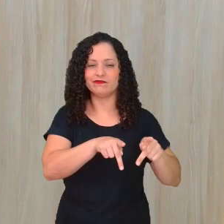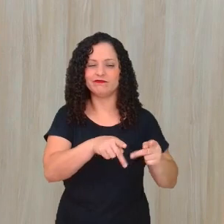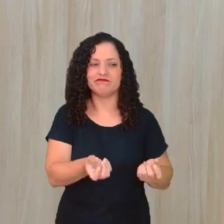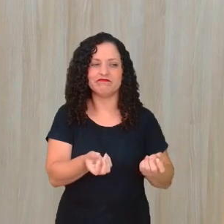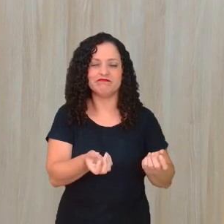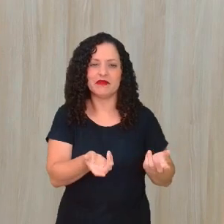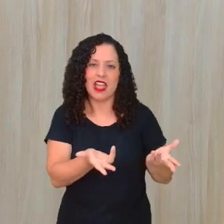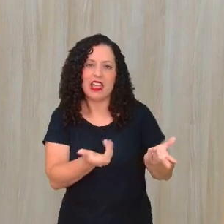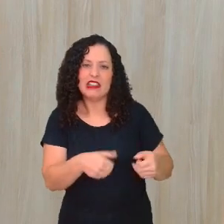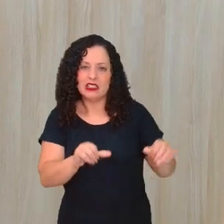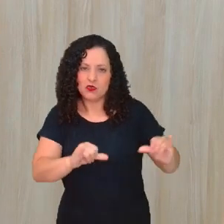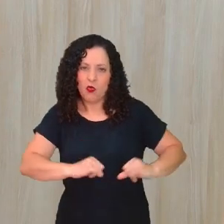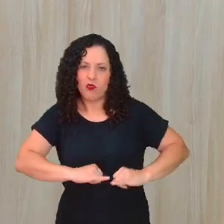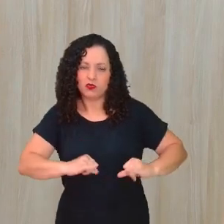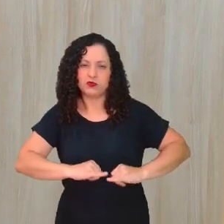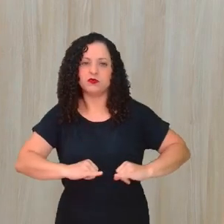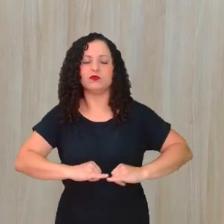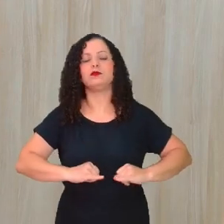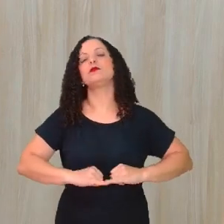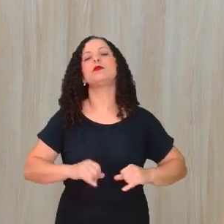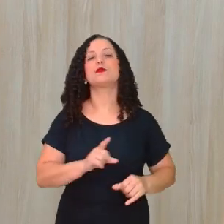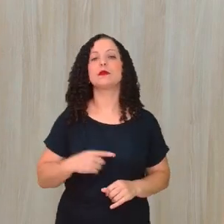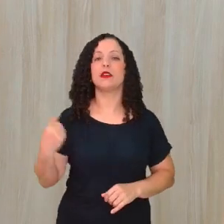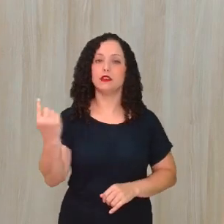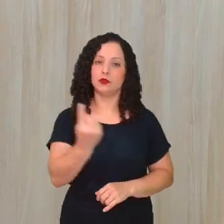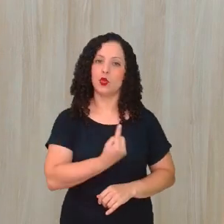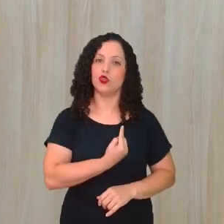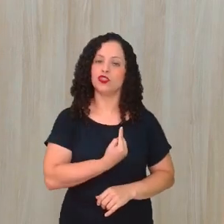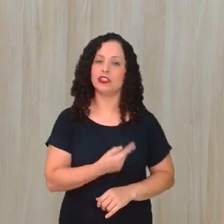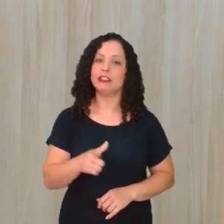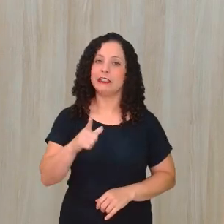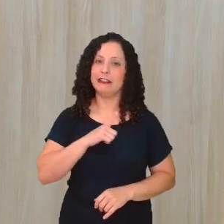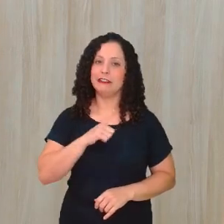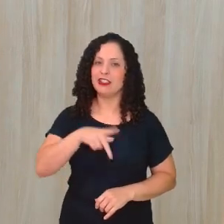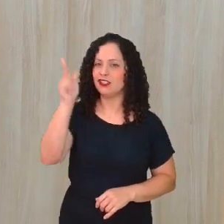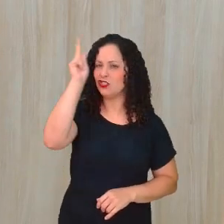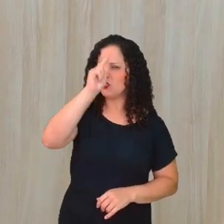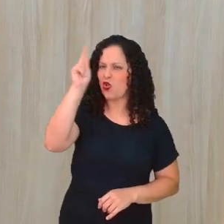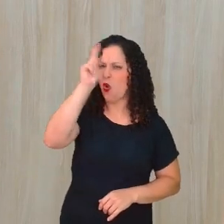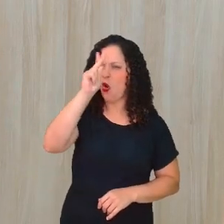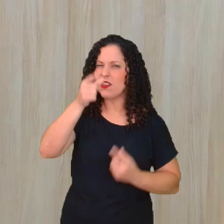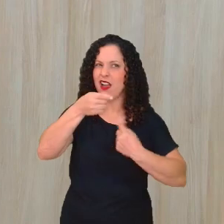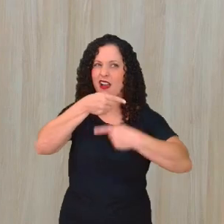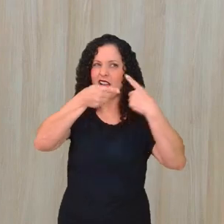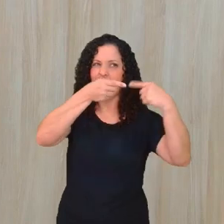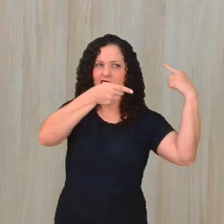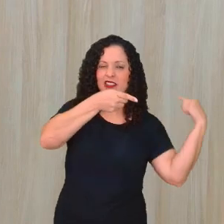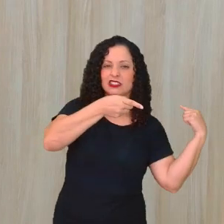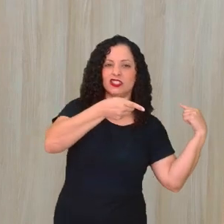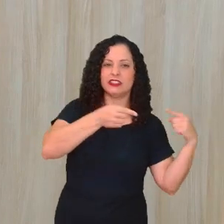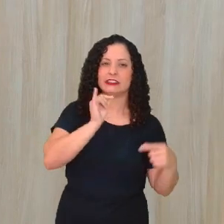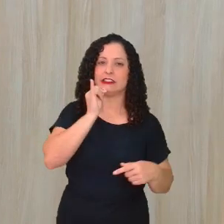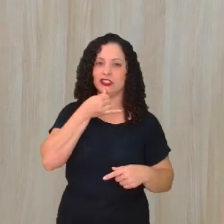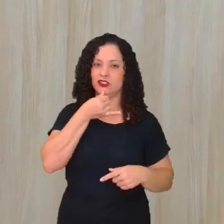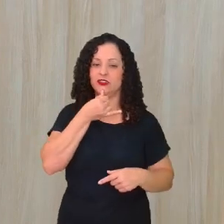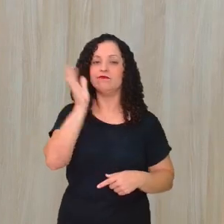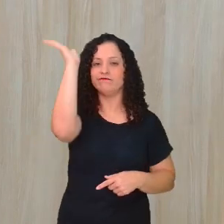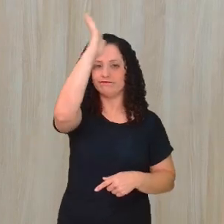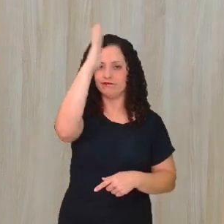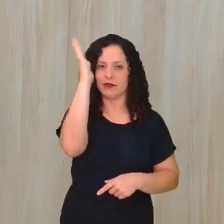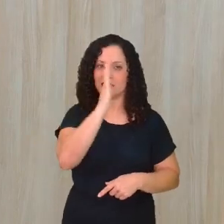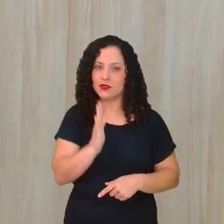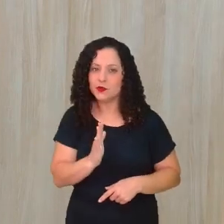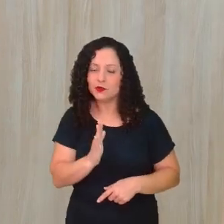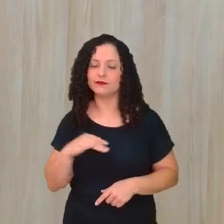E, infelizmente, né, a gente tem essa mancha aí, né, na história do nosso país, certo? Por isso